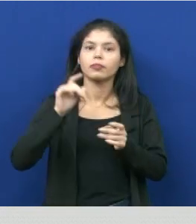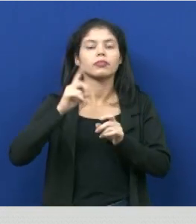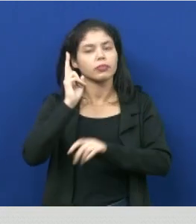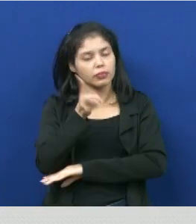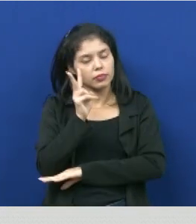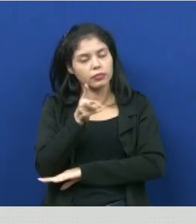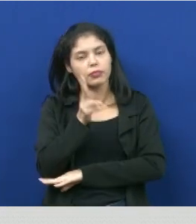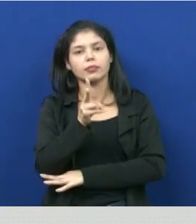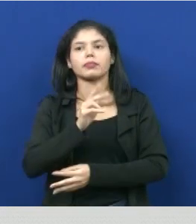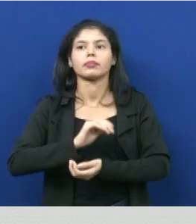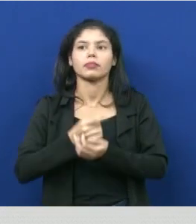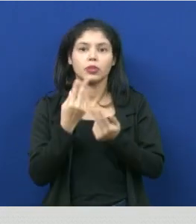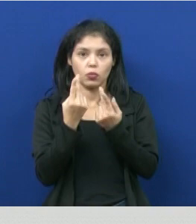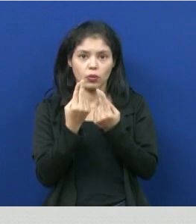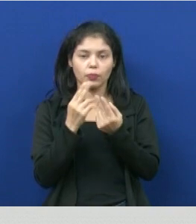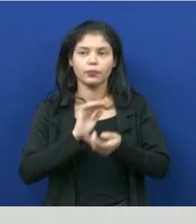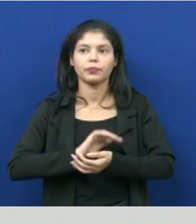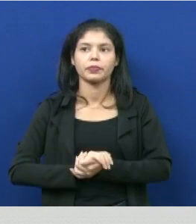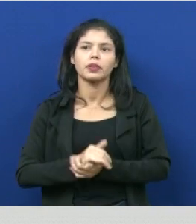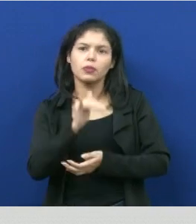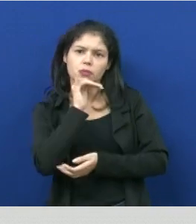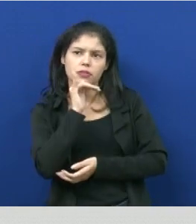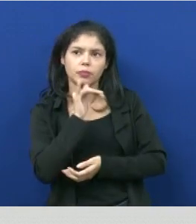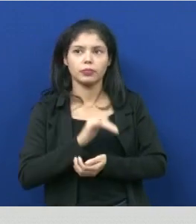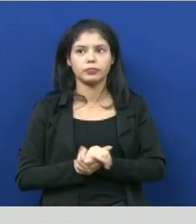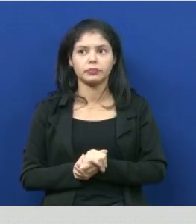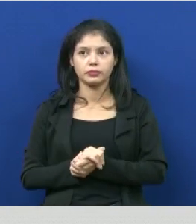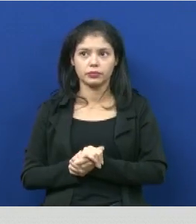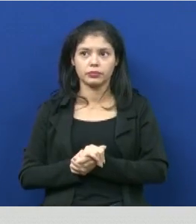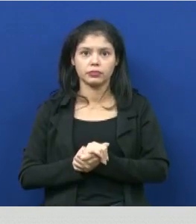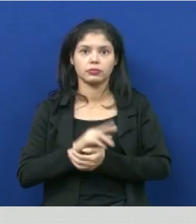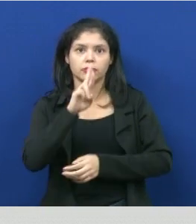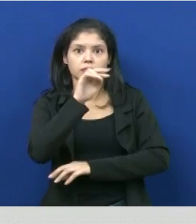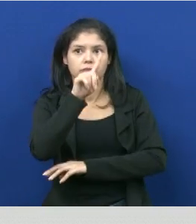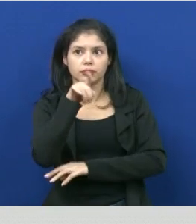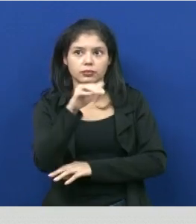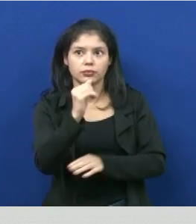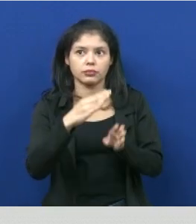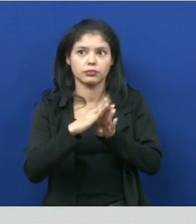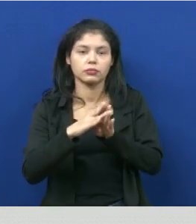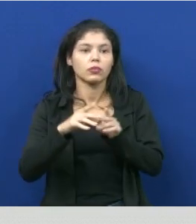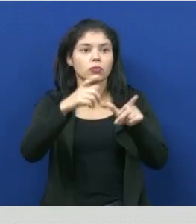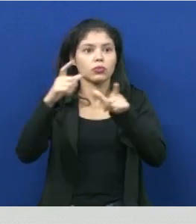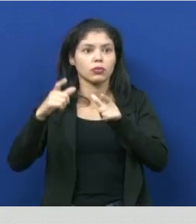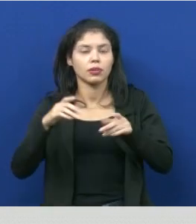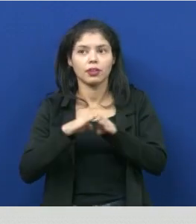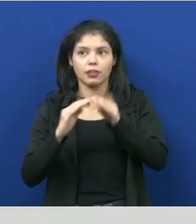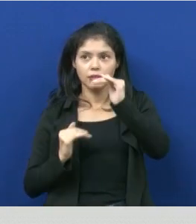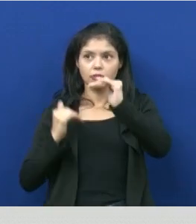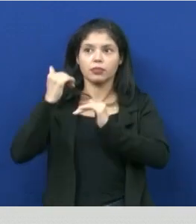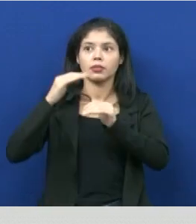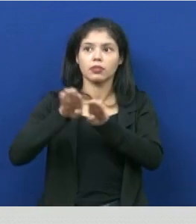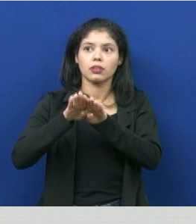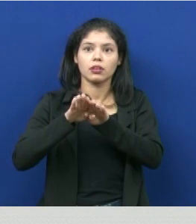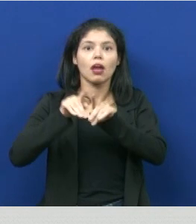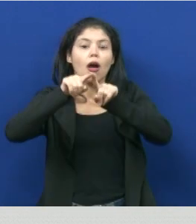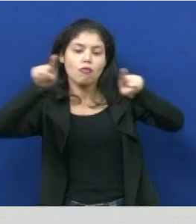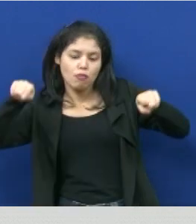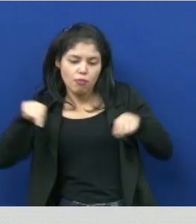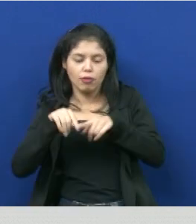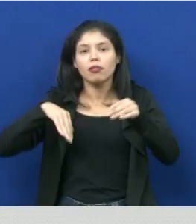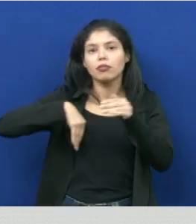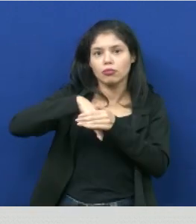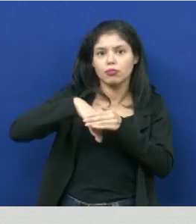mesmas grandezas. Então temos um exemplo aí que ele diz, se temos que determinar a razão entre as áreas das superfícies das quadras de vôlei e